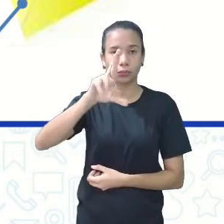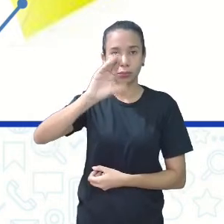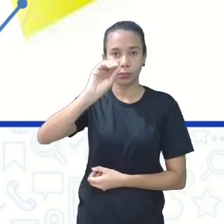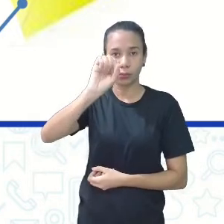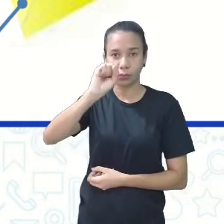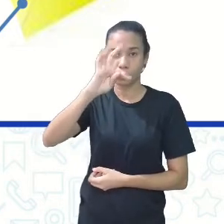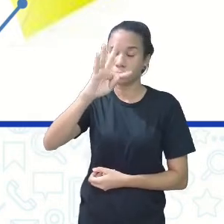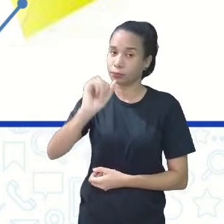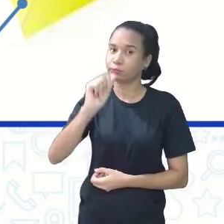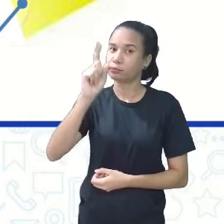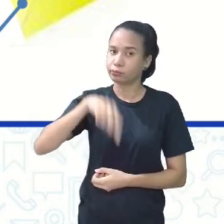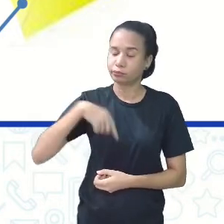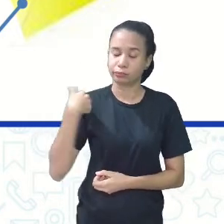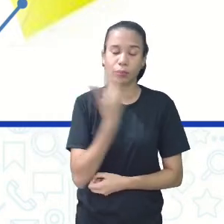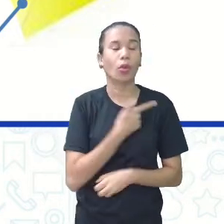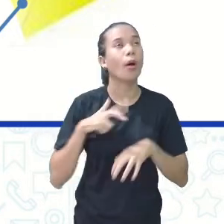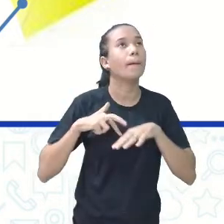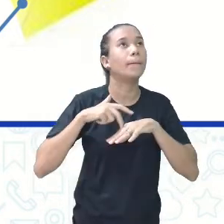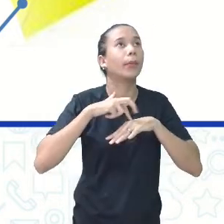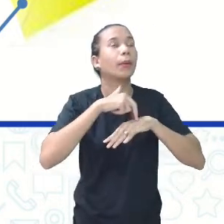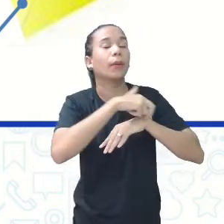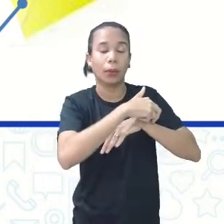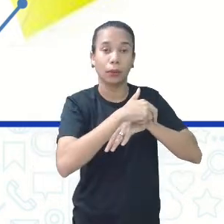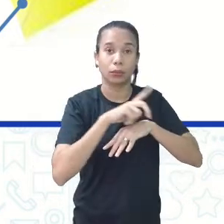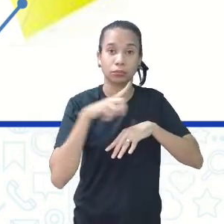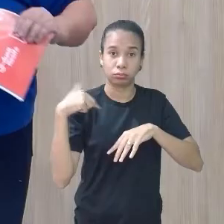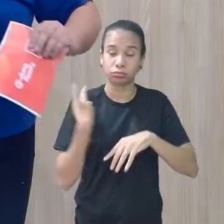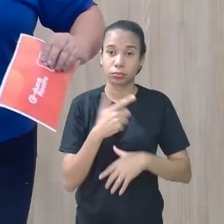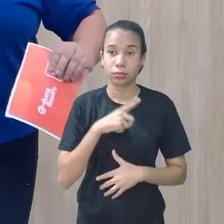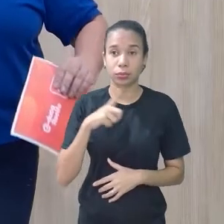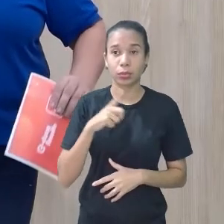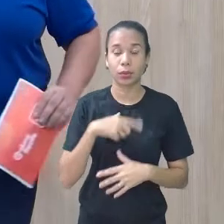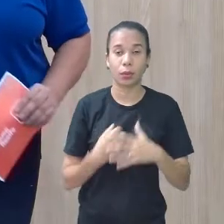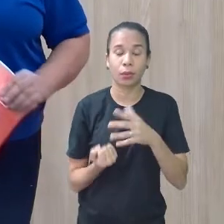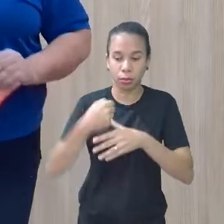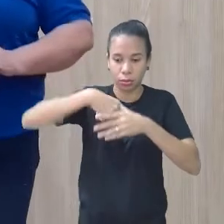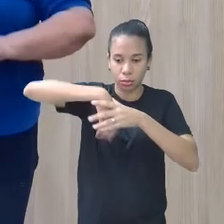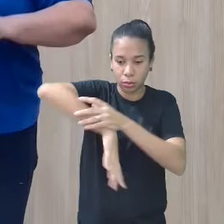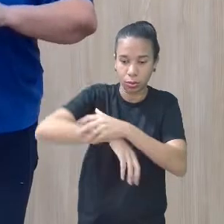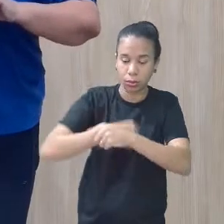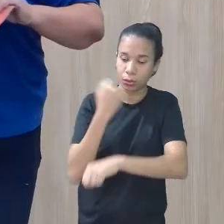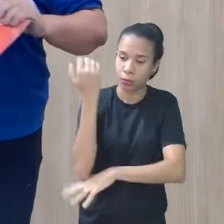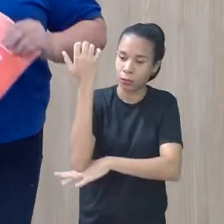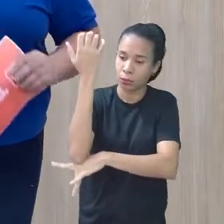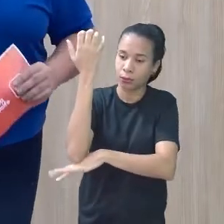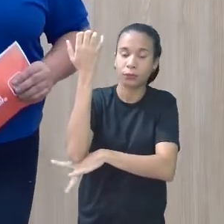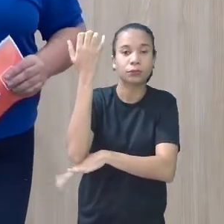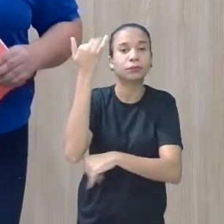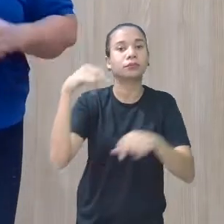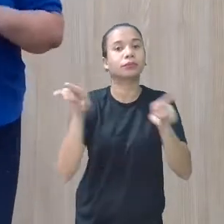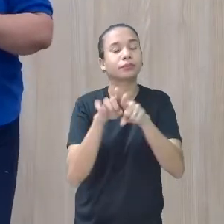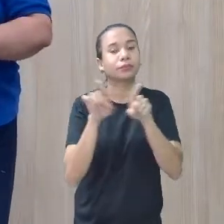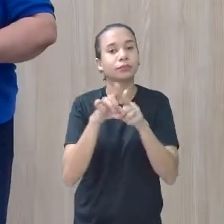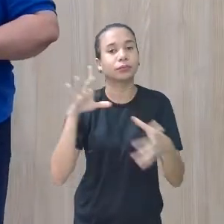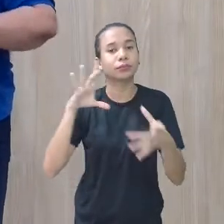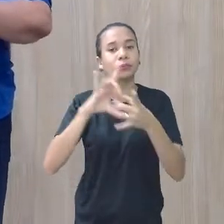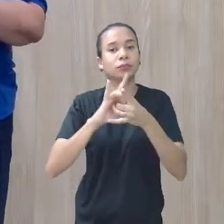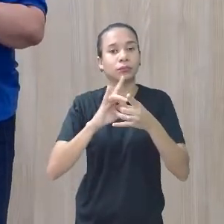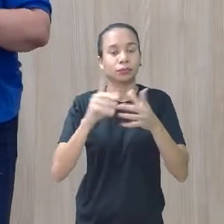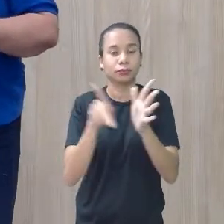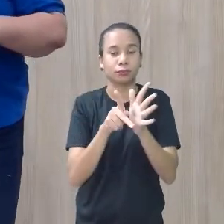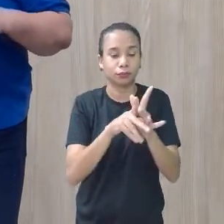nela que estamos pisando, é nelas que desenvolve aí as raízes, né? Onde também são